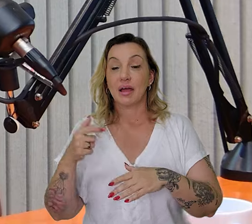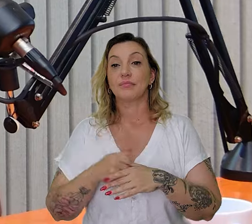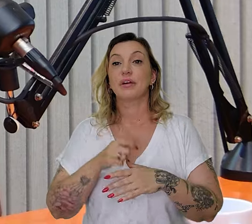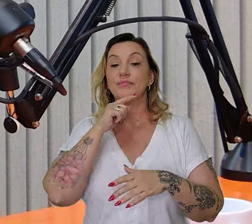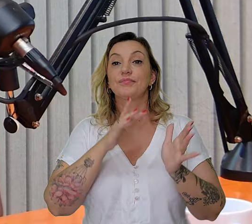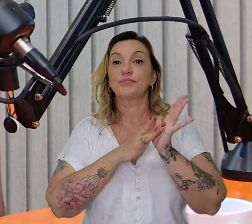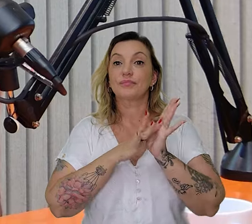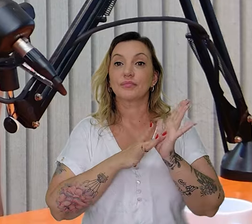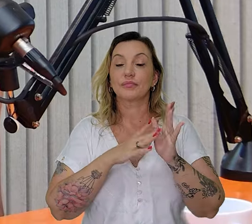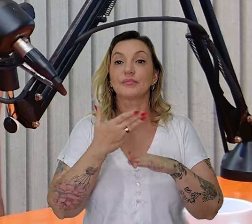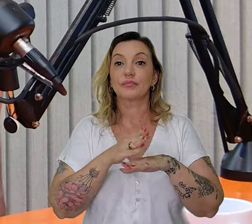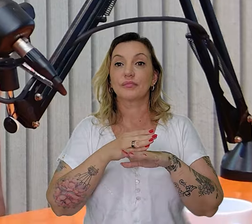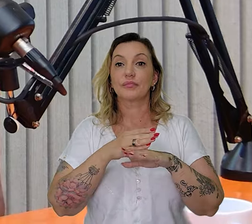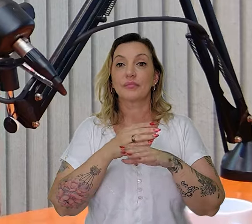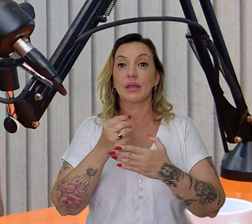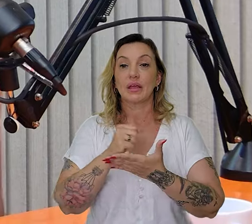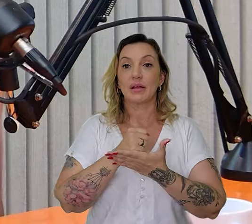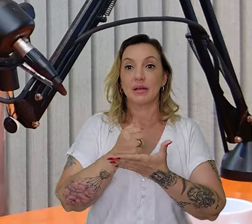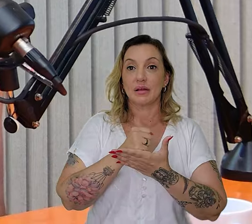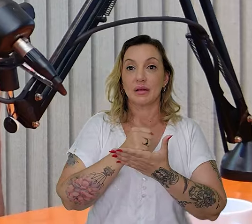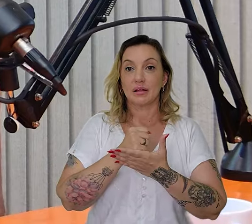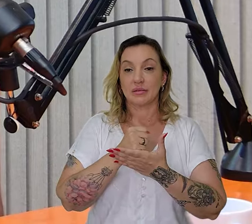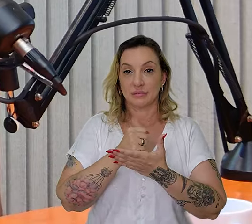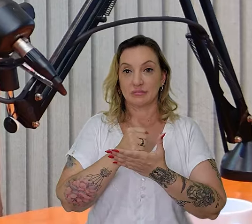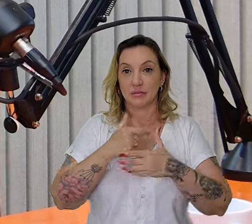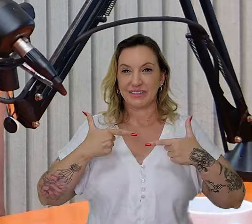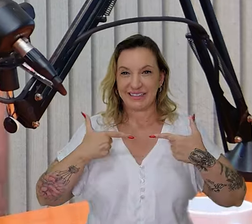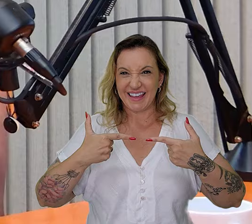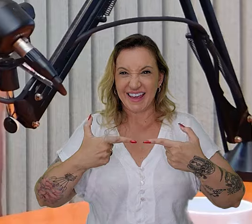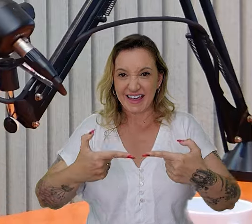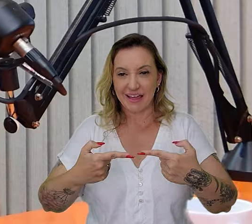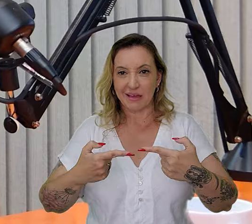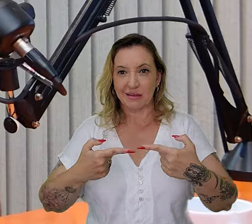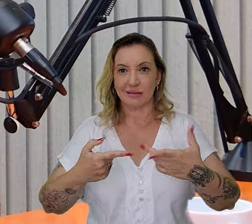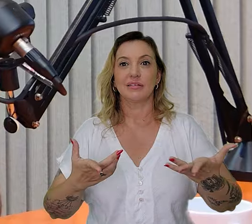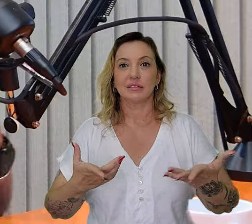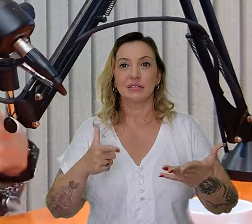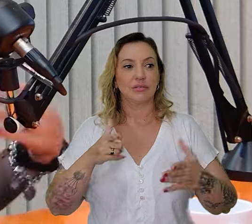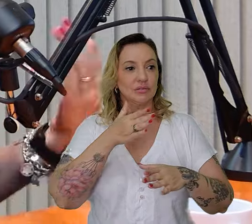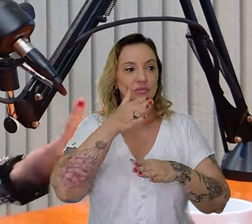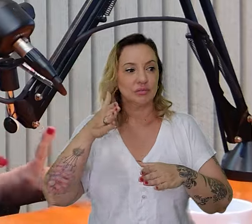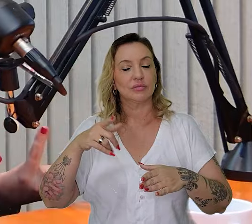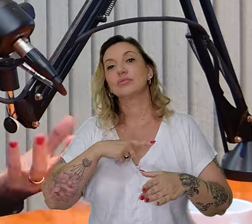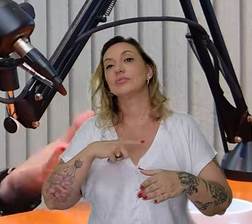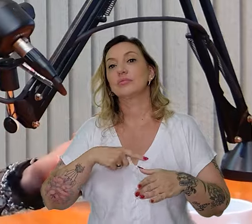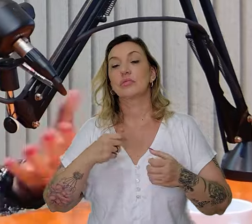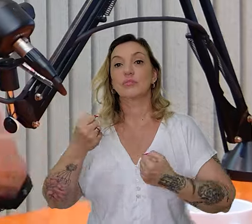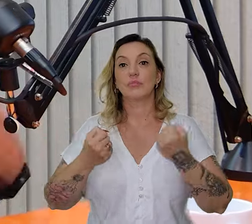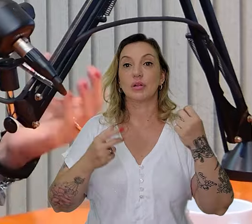piloto de tanque de guerra sim você não vai ter um tanque de guerra em todos os lugares onde tem os pilotos Então você cria